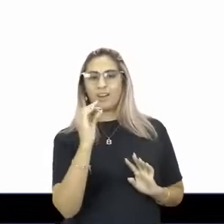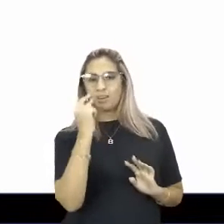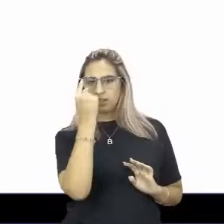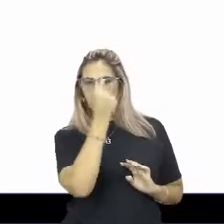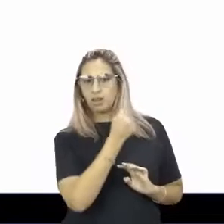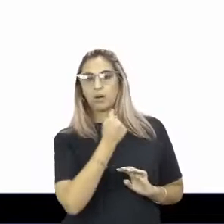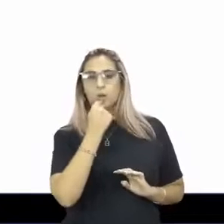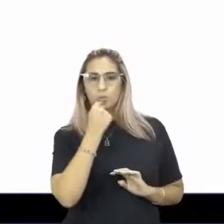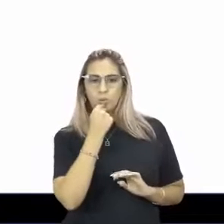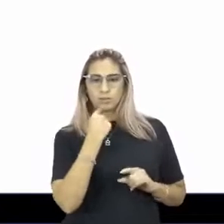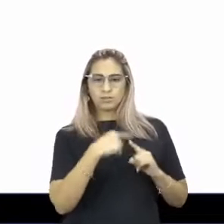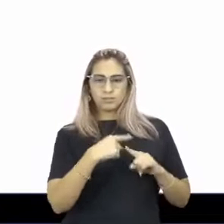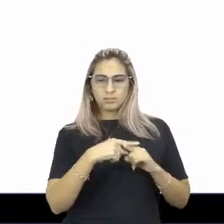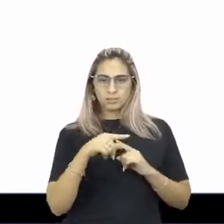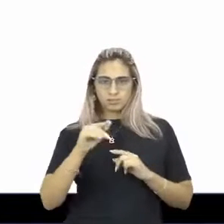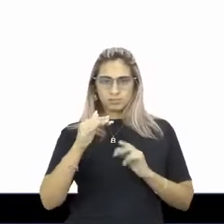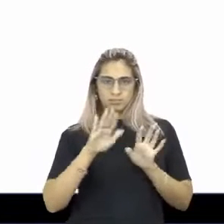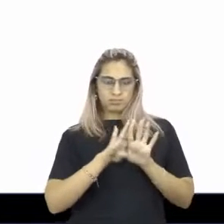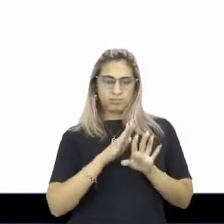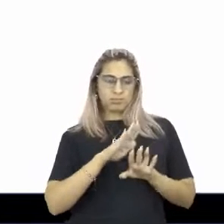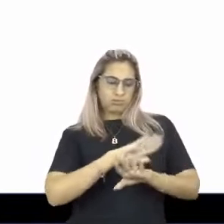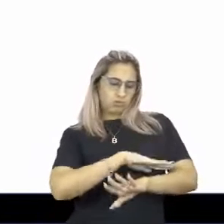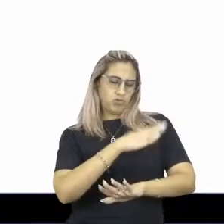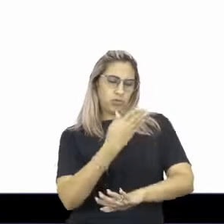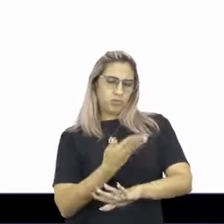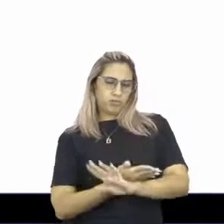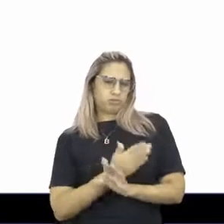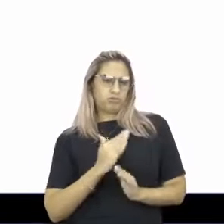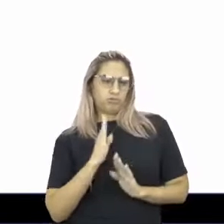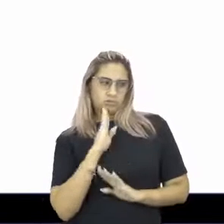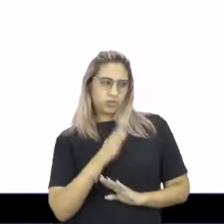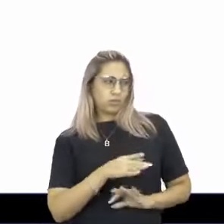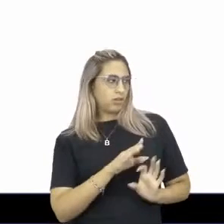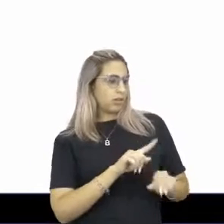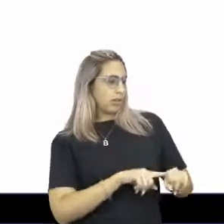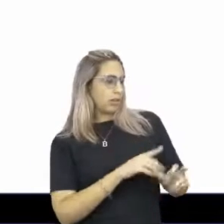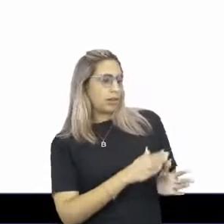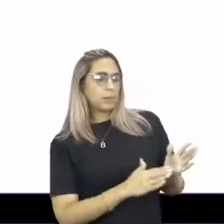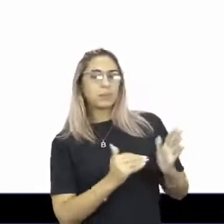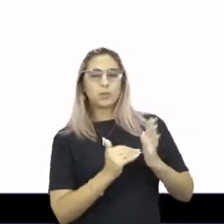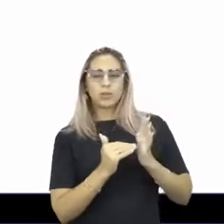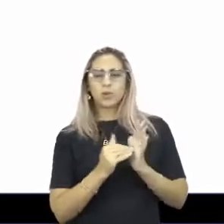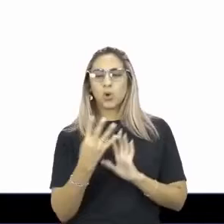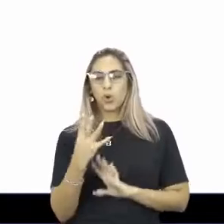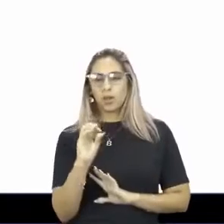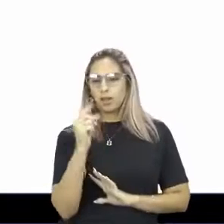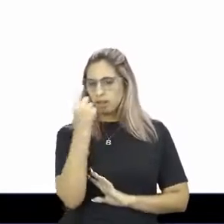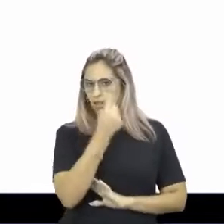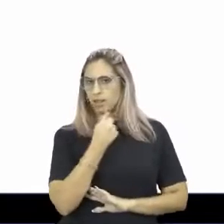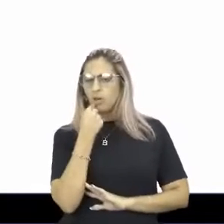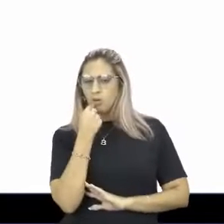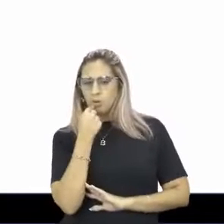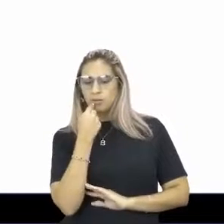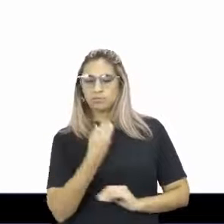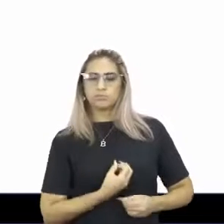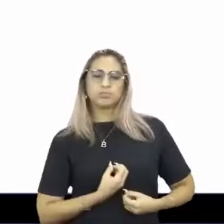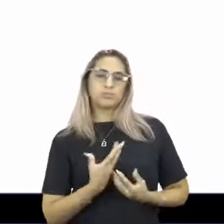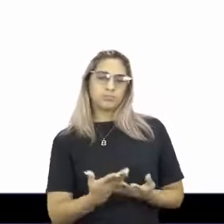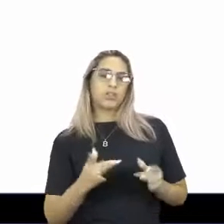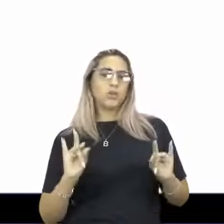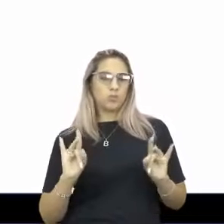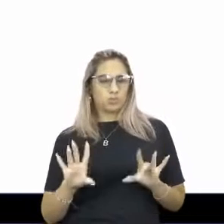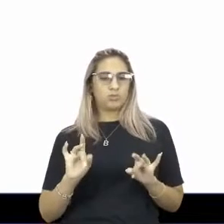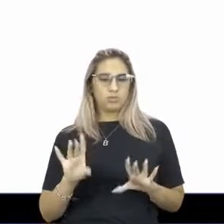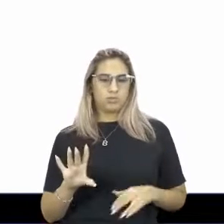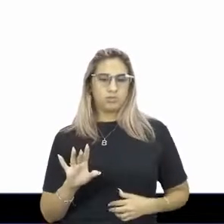horas. Porque lá no programa Ensino Integral, né, o tempo mínimo, né, é de 40 horas, né, a dedicação exclusiva,